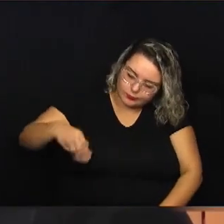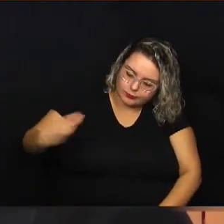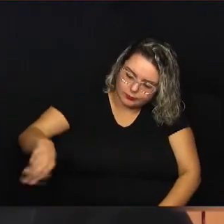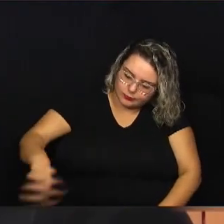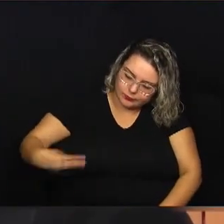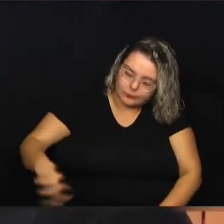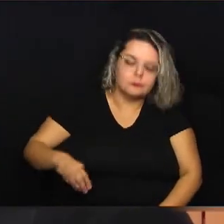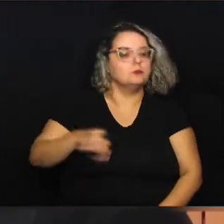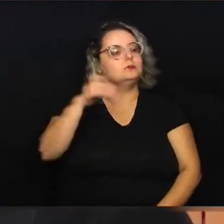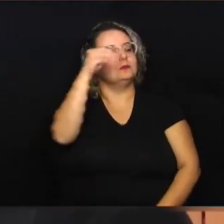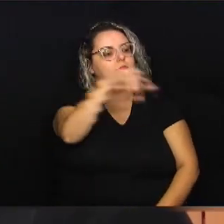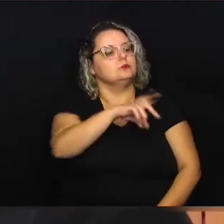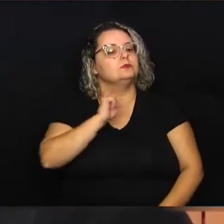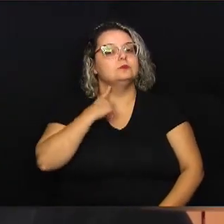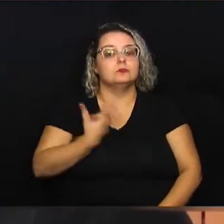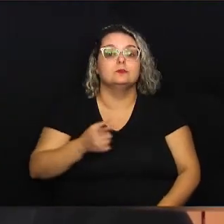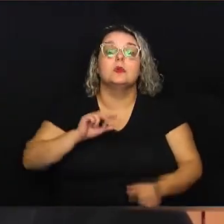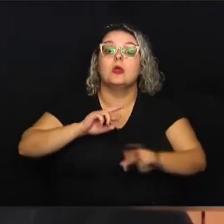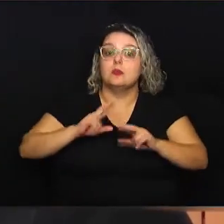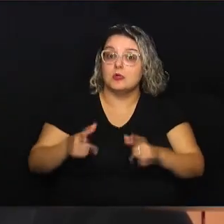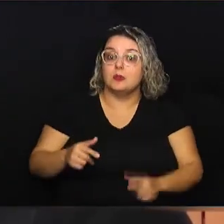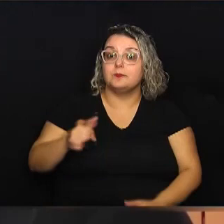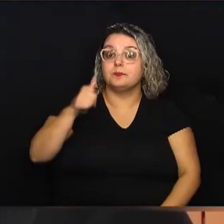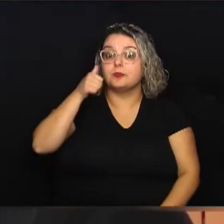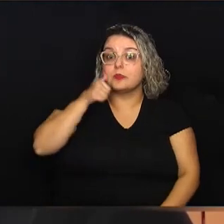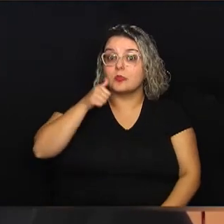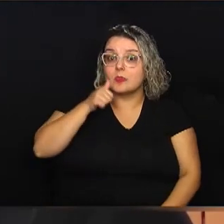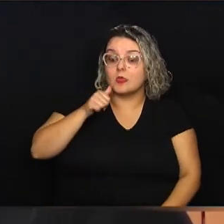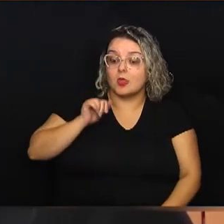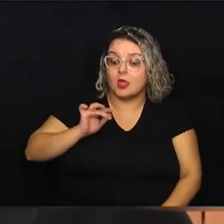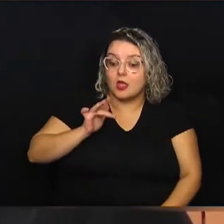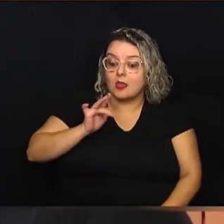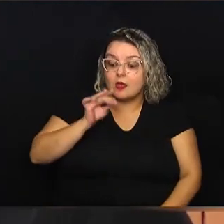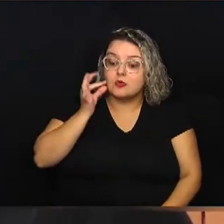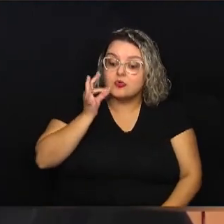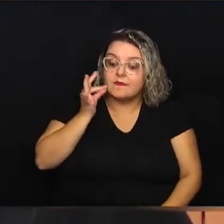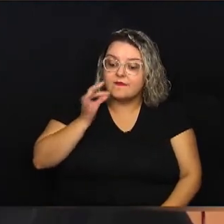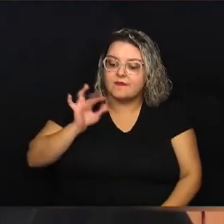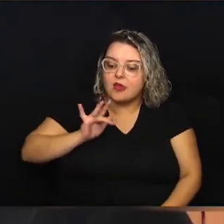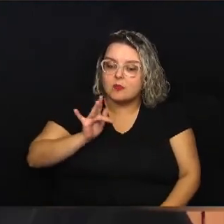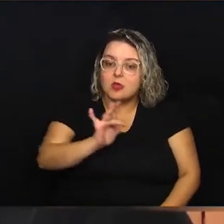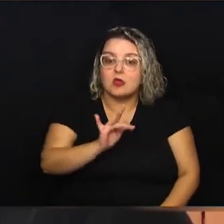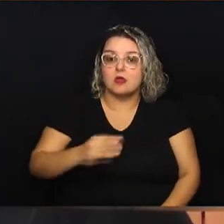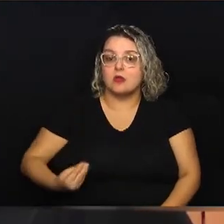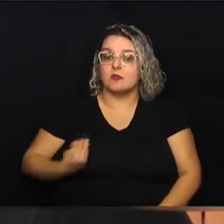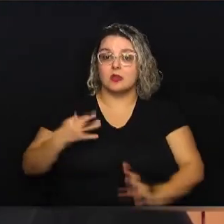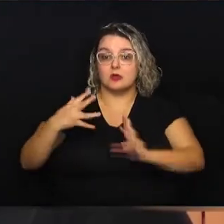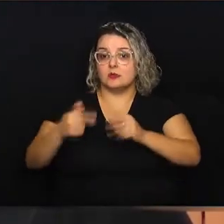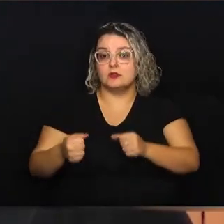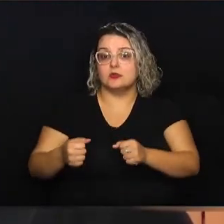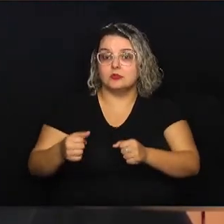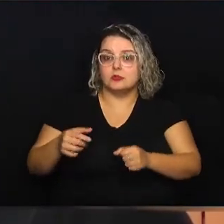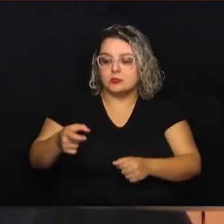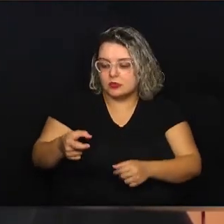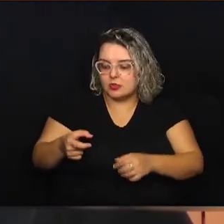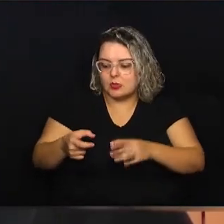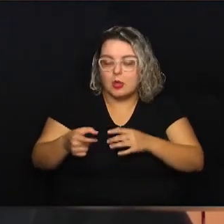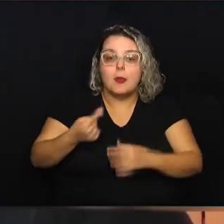fazer muita diferença, porque uma fêmea, ela pode, durante toda a vida dela, colocar mais